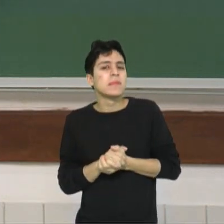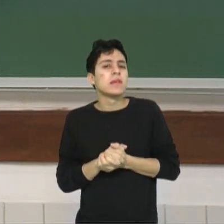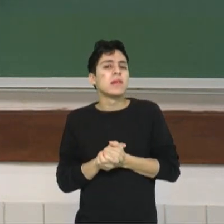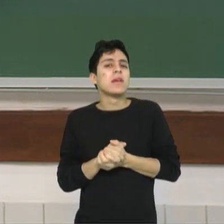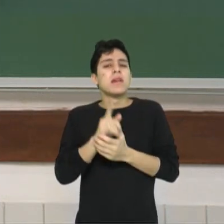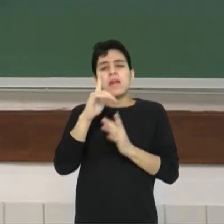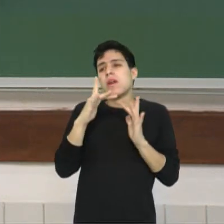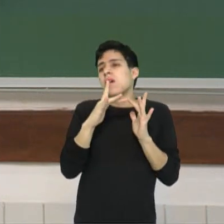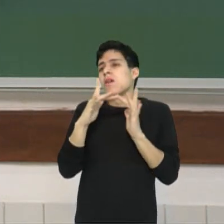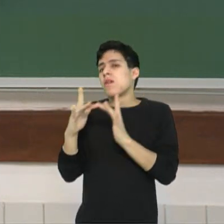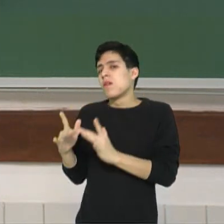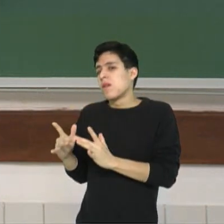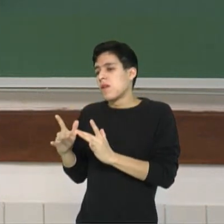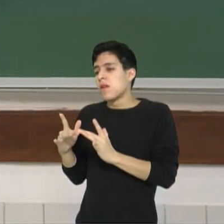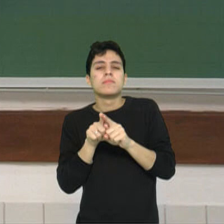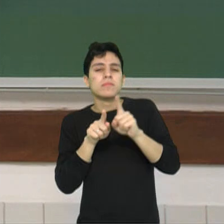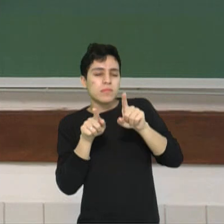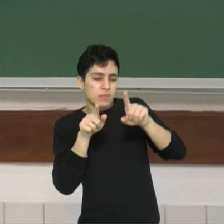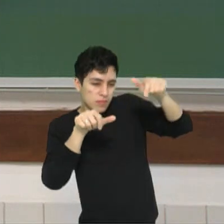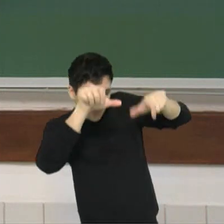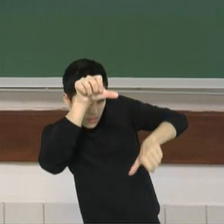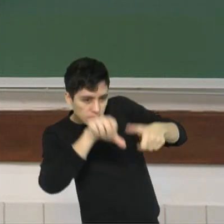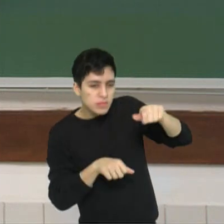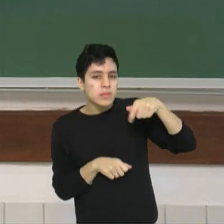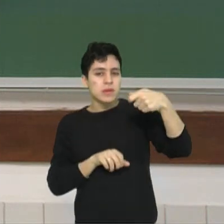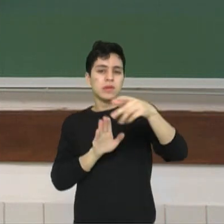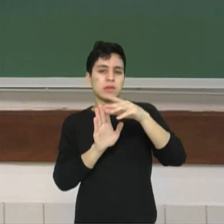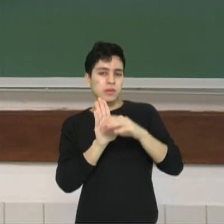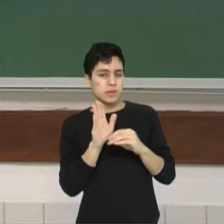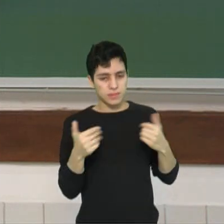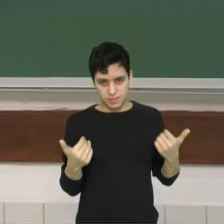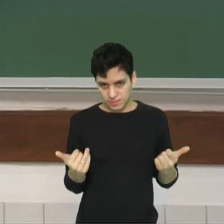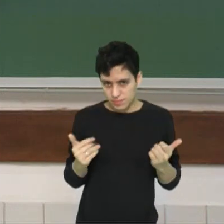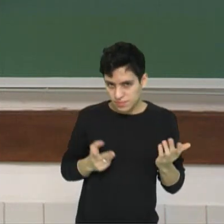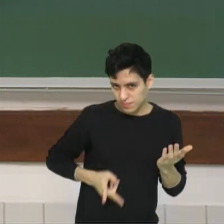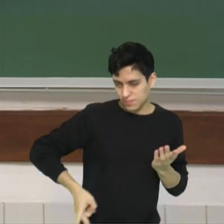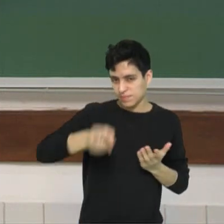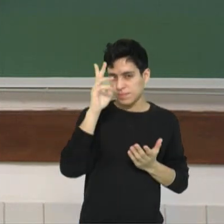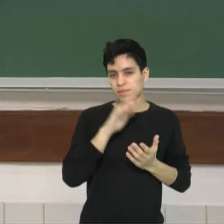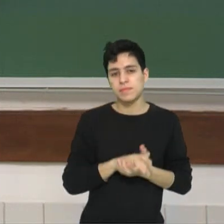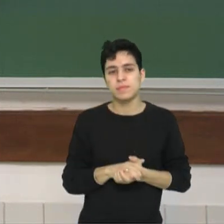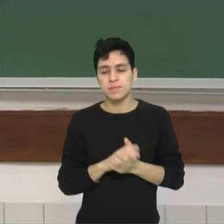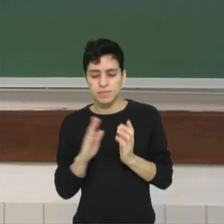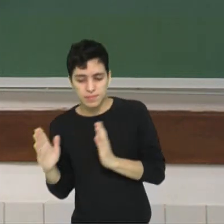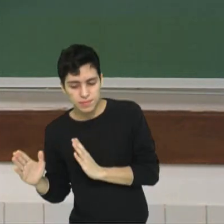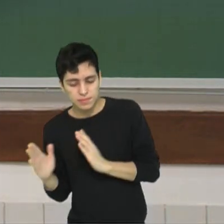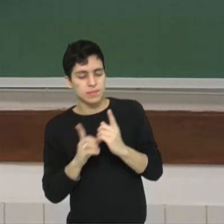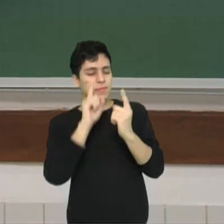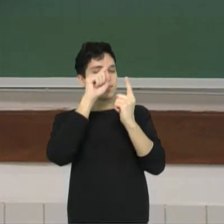artigo de opinião, aula 145. Mas antes, vamos aos nossos